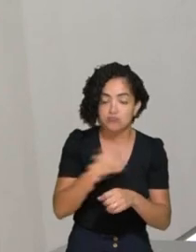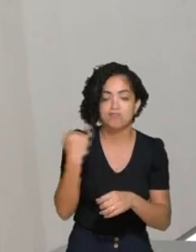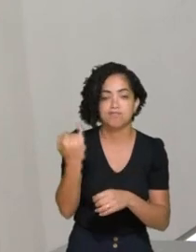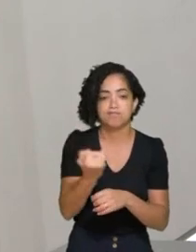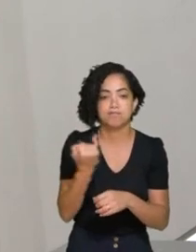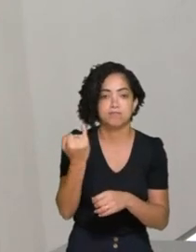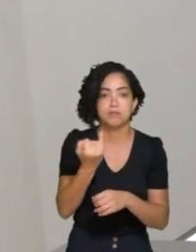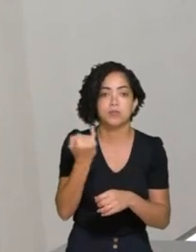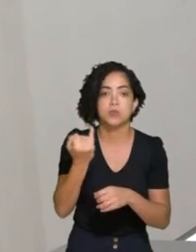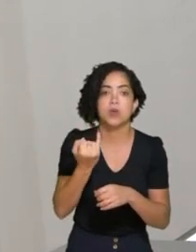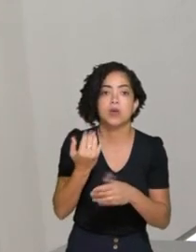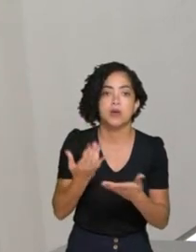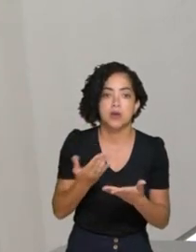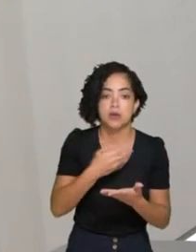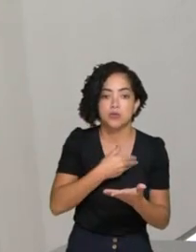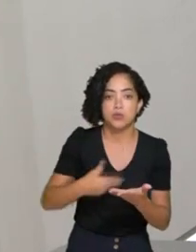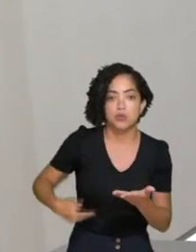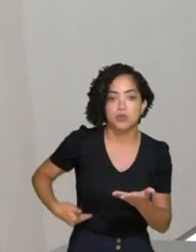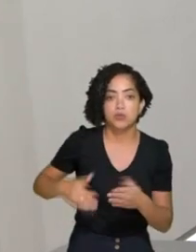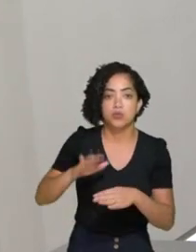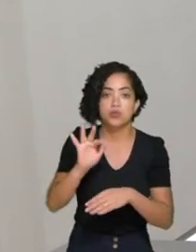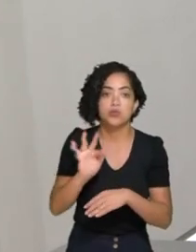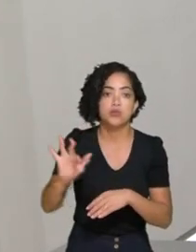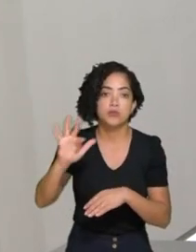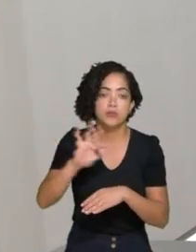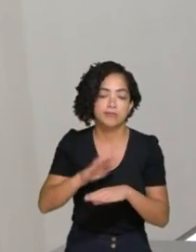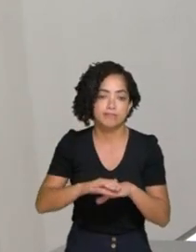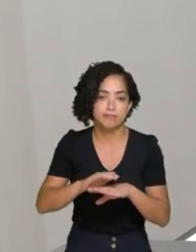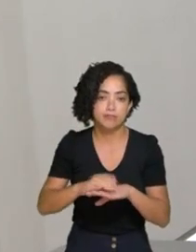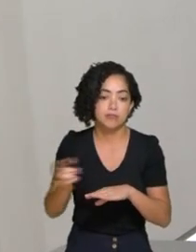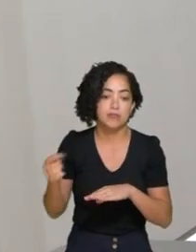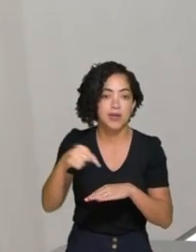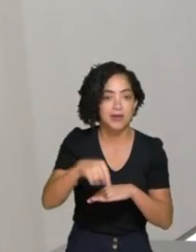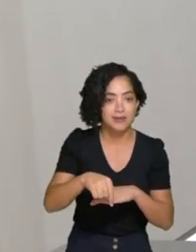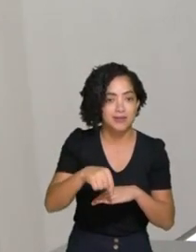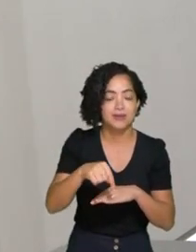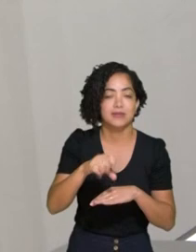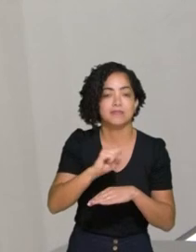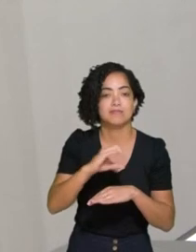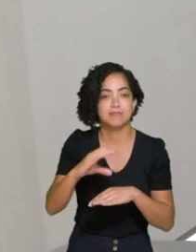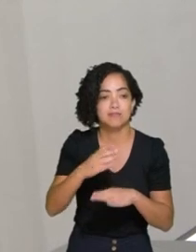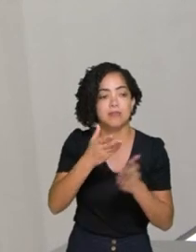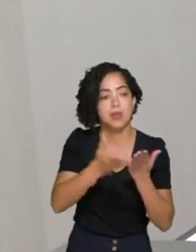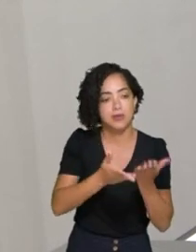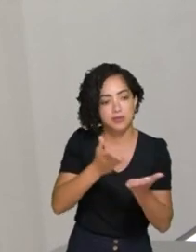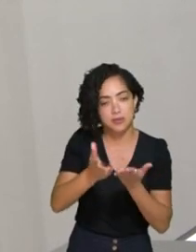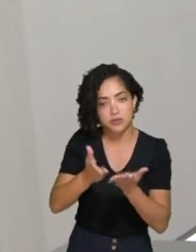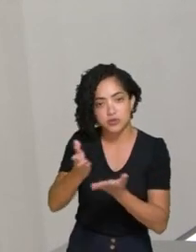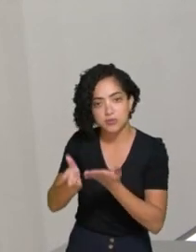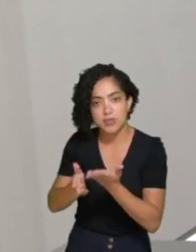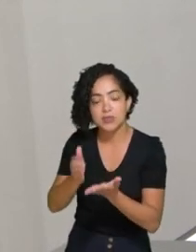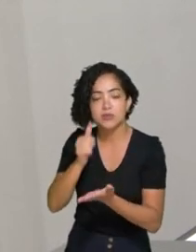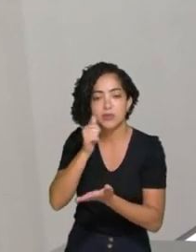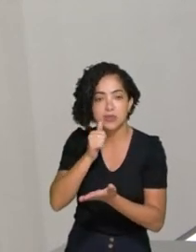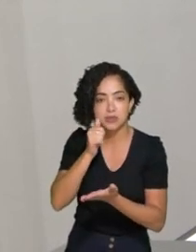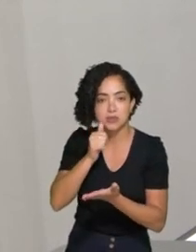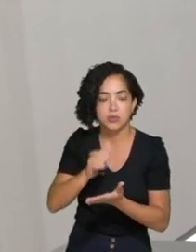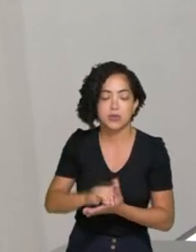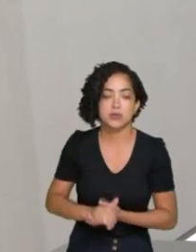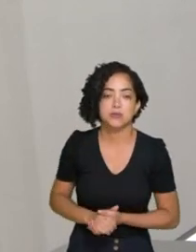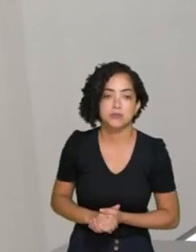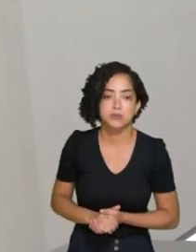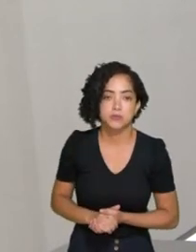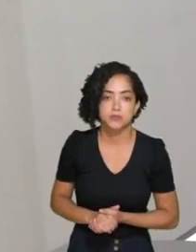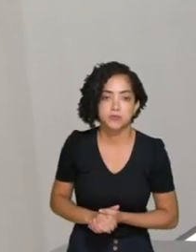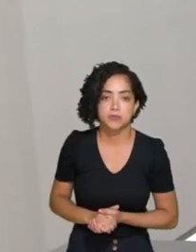que possa vir do governo federal aqui para o estado de Santa Catarina para atendimento para as mulheres vítimas de violência.